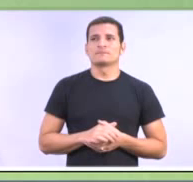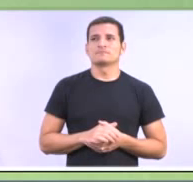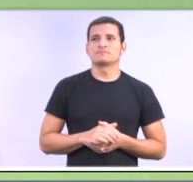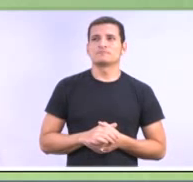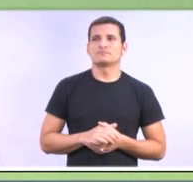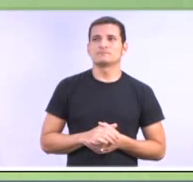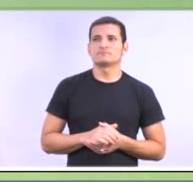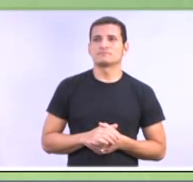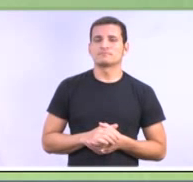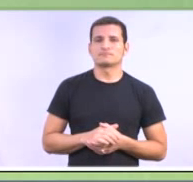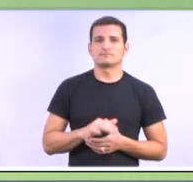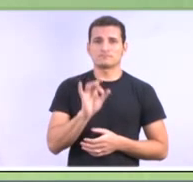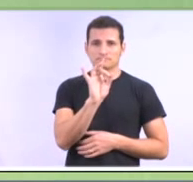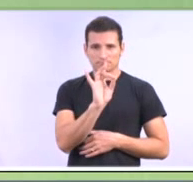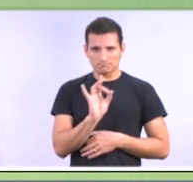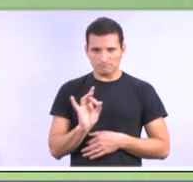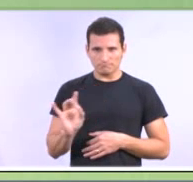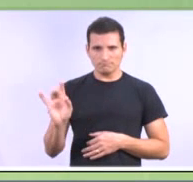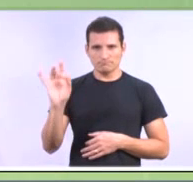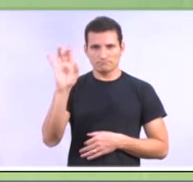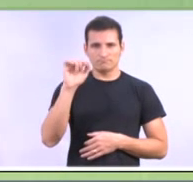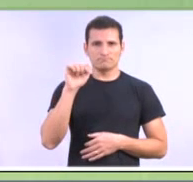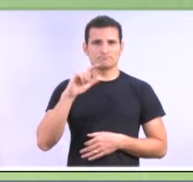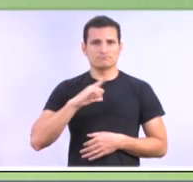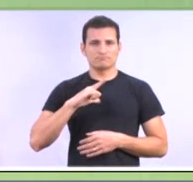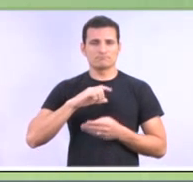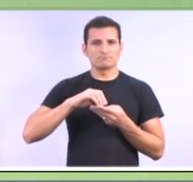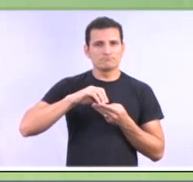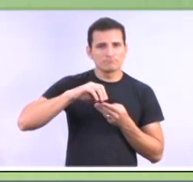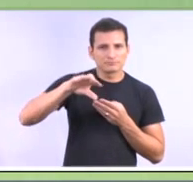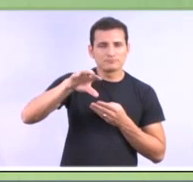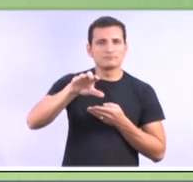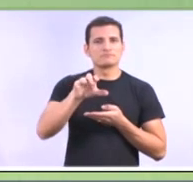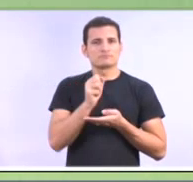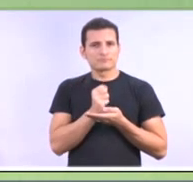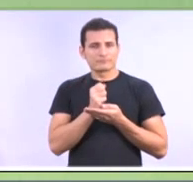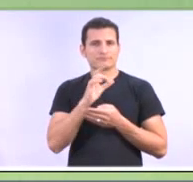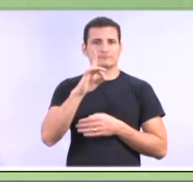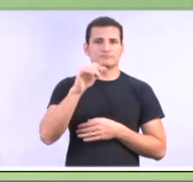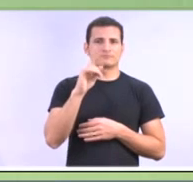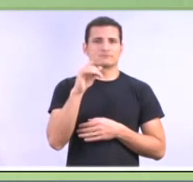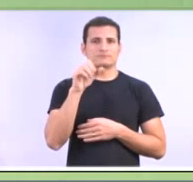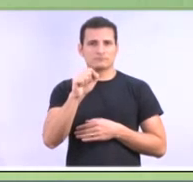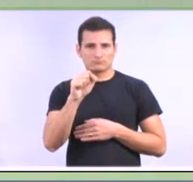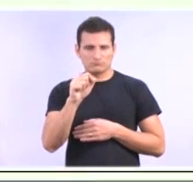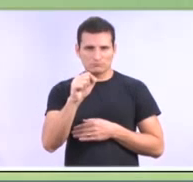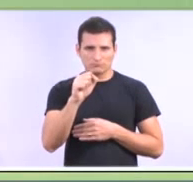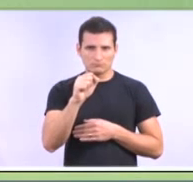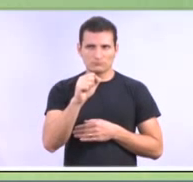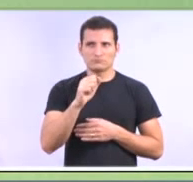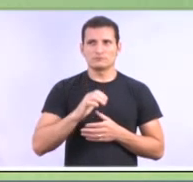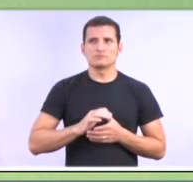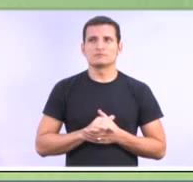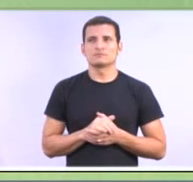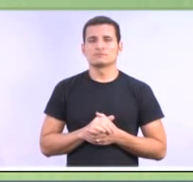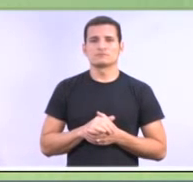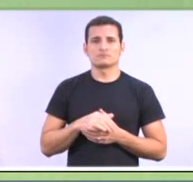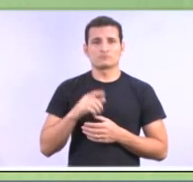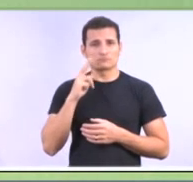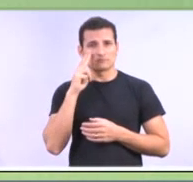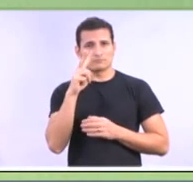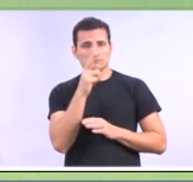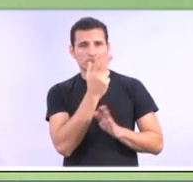anel. Cada equipamento recebe e transmite dados em qualquer direção para o alcance do seu destino. Olha a